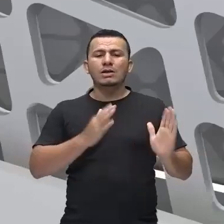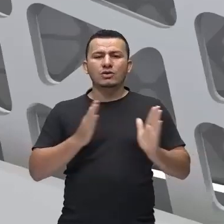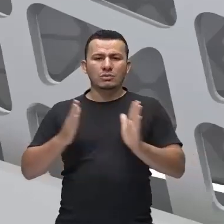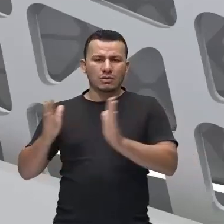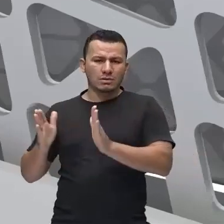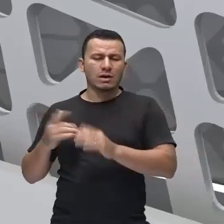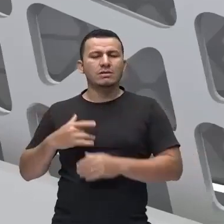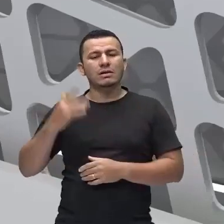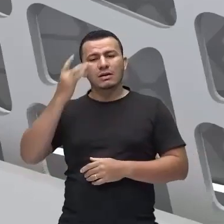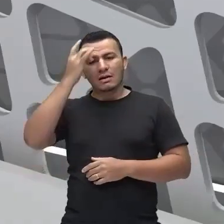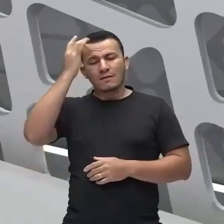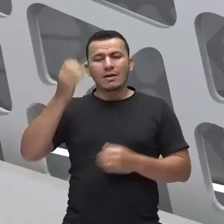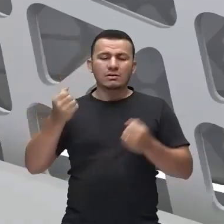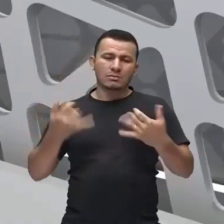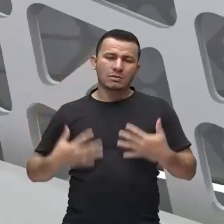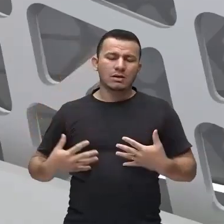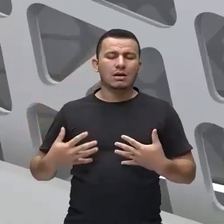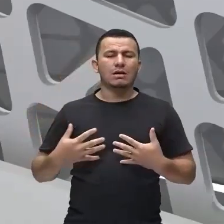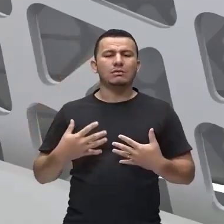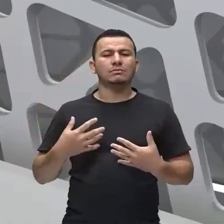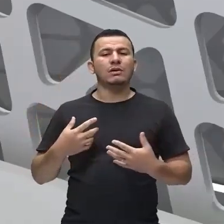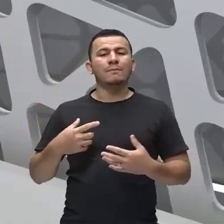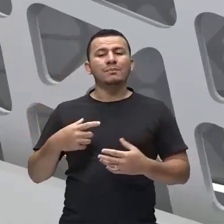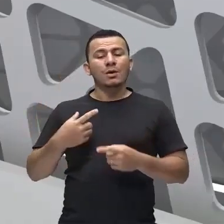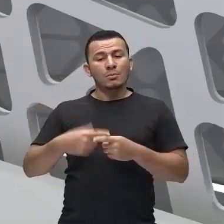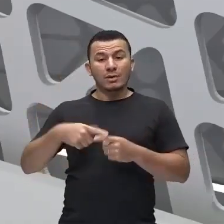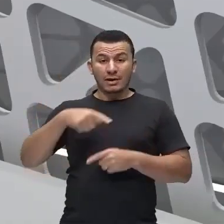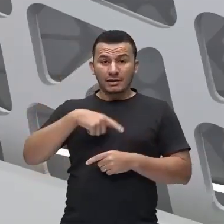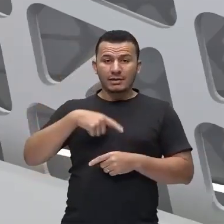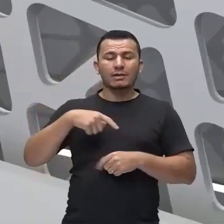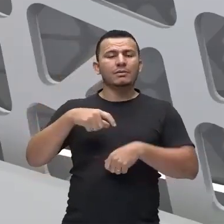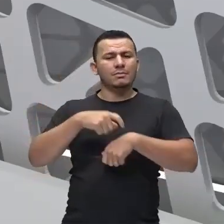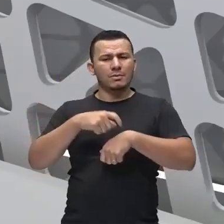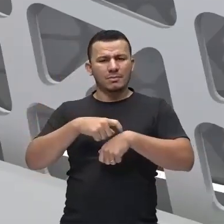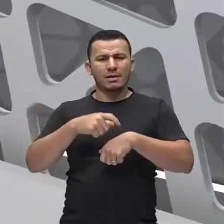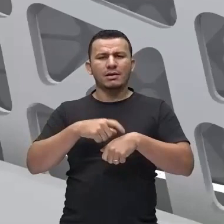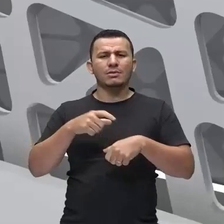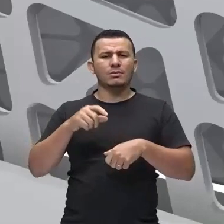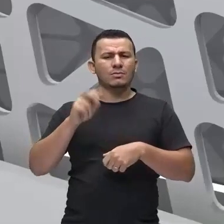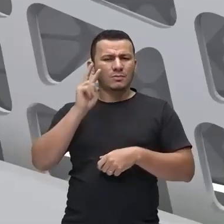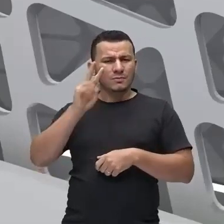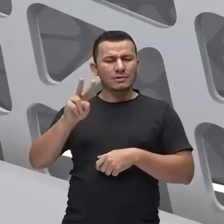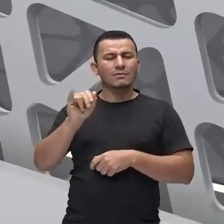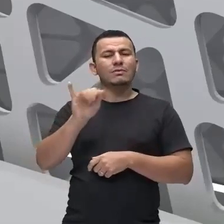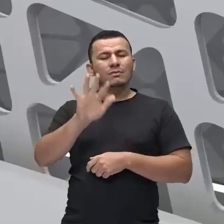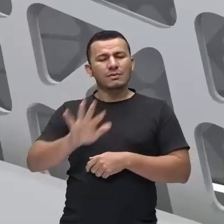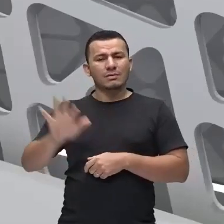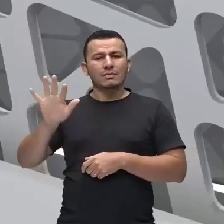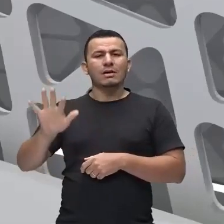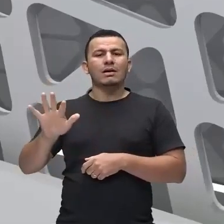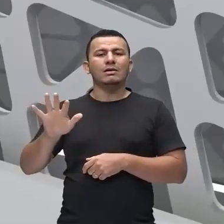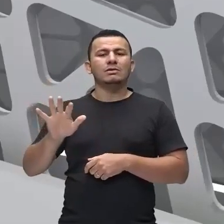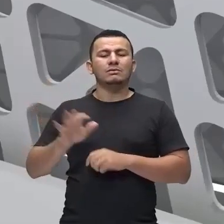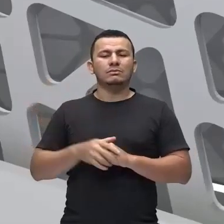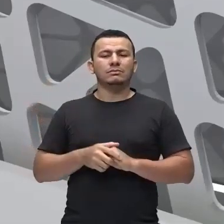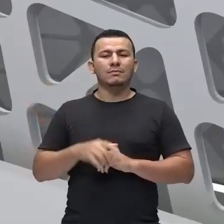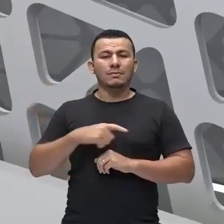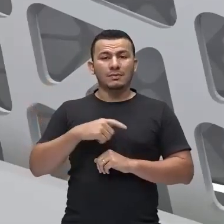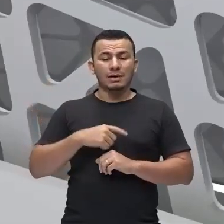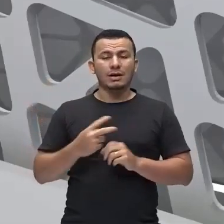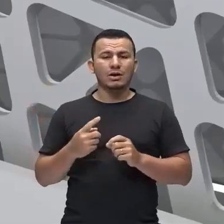fácil de explicar, porque ocorre naquela animação que a gente viu, onde